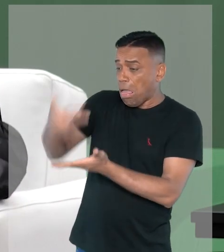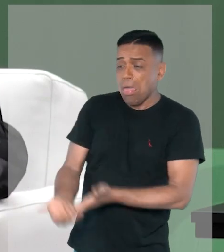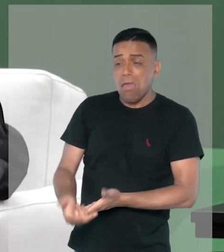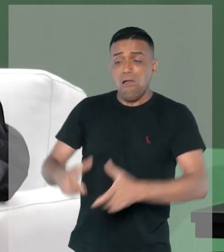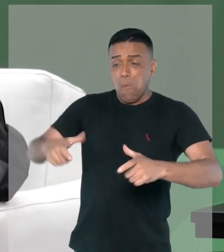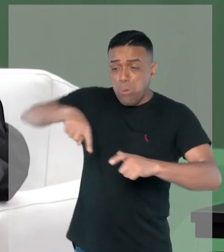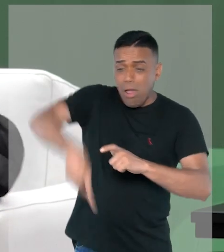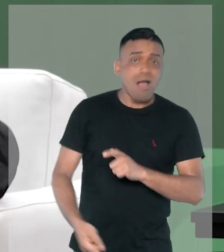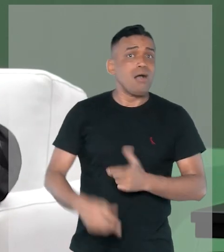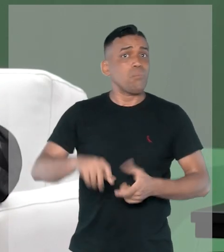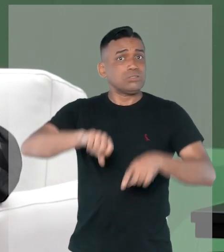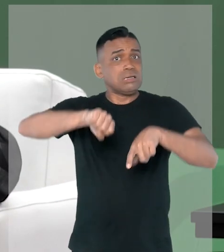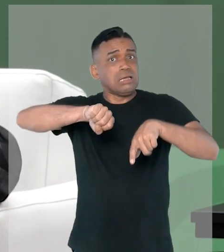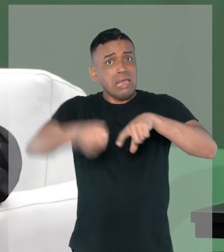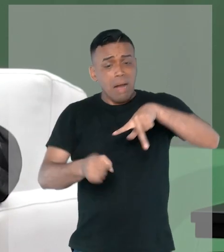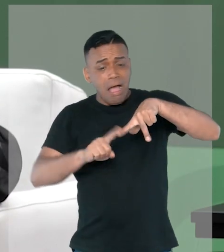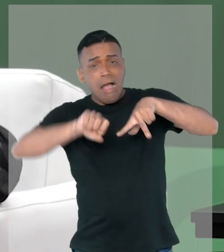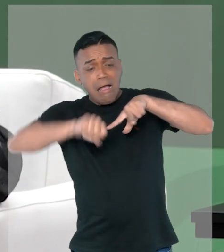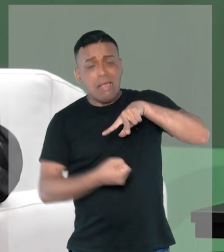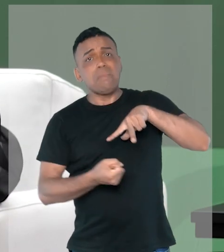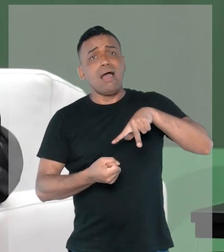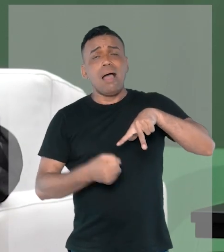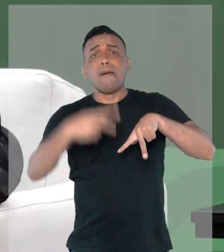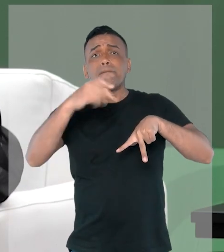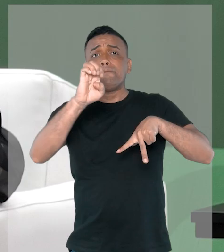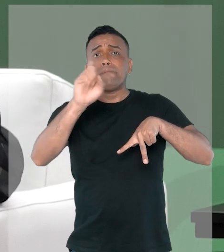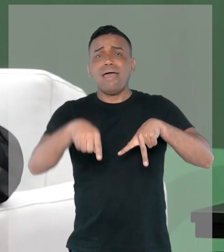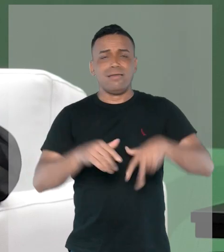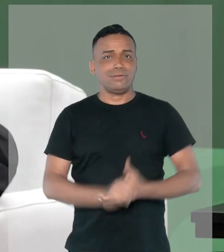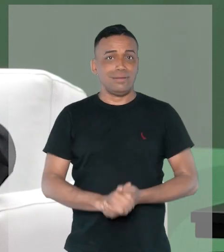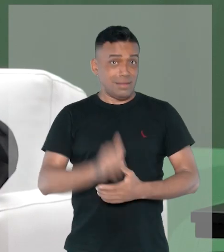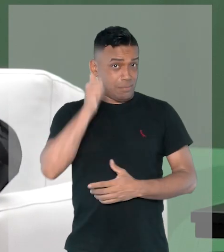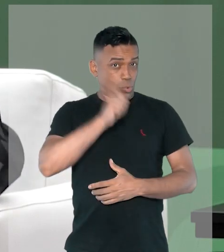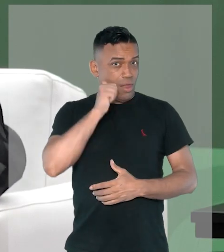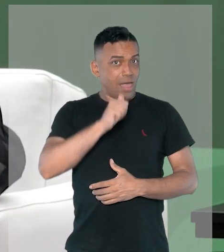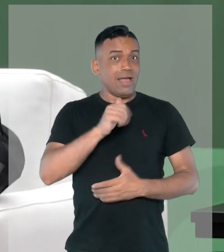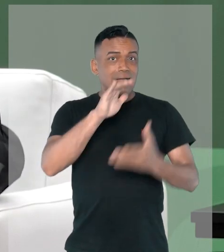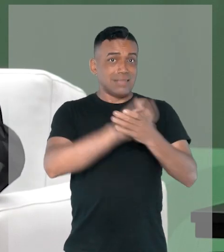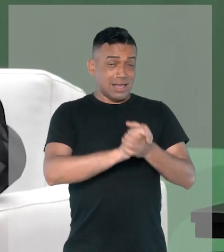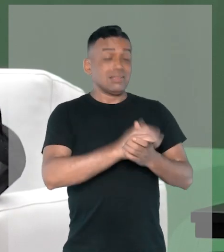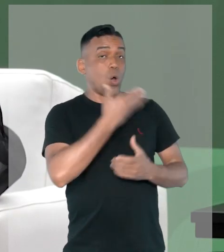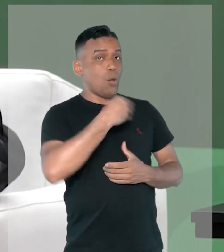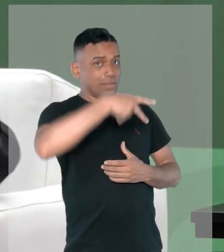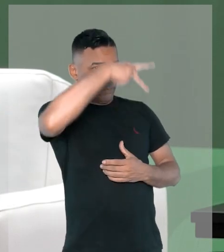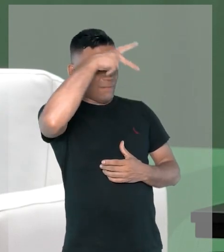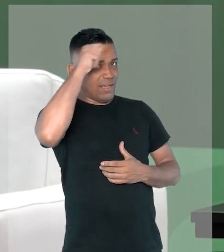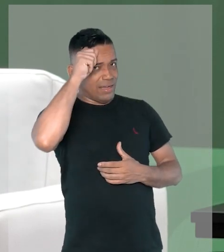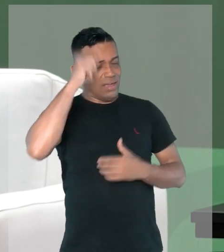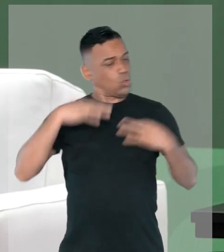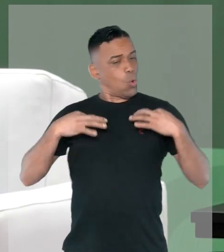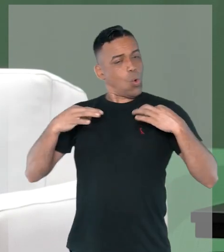caio, eu posso quebrar o pé. E a primeira dama dessa cidade tão elegante, bonita, viu? Elegante, muito